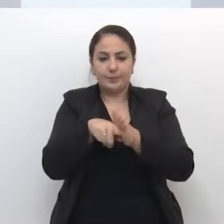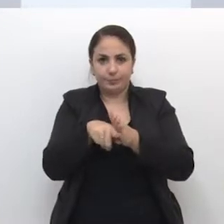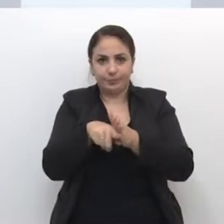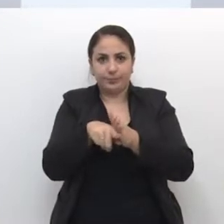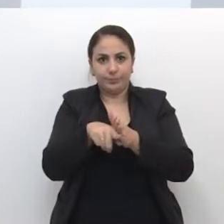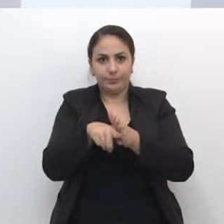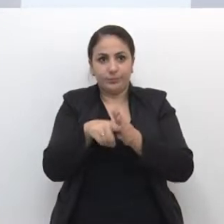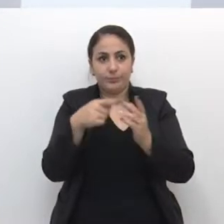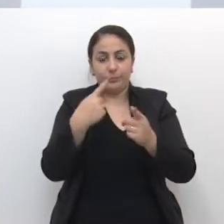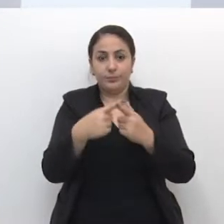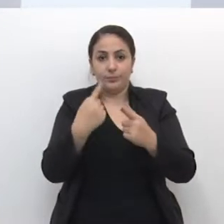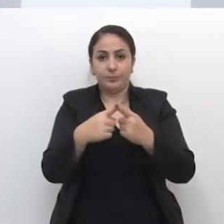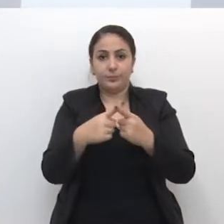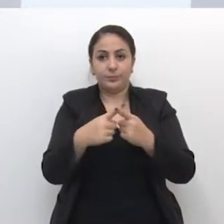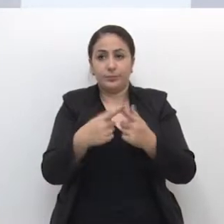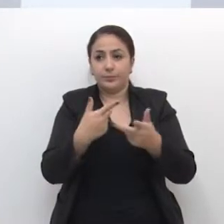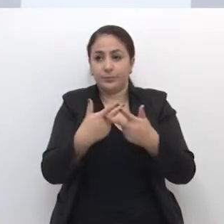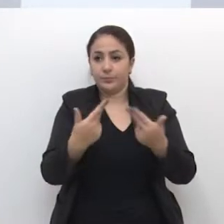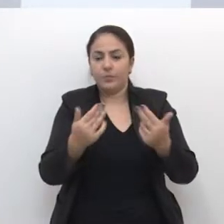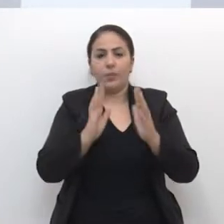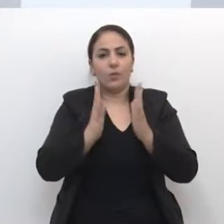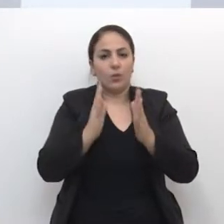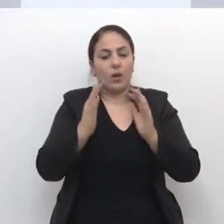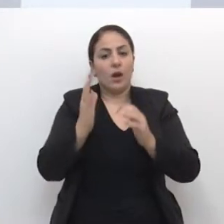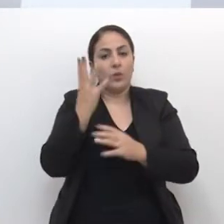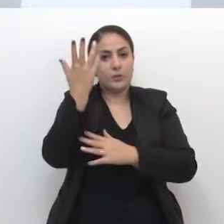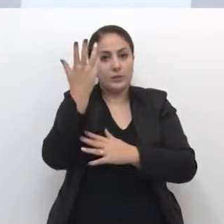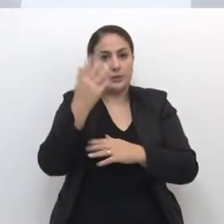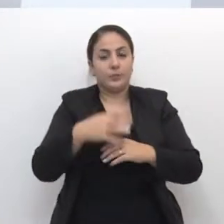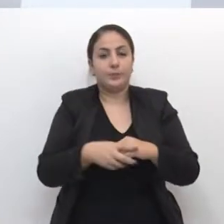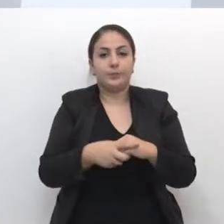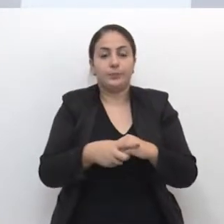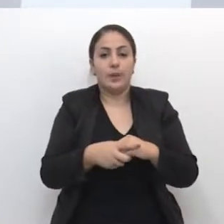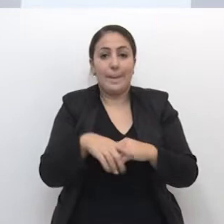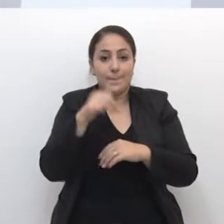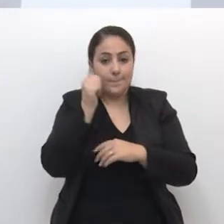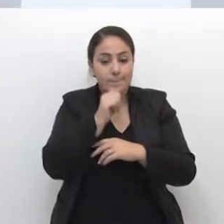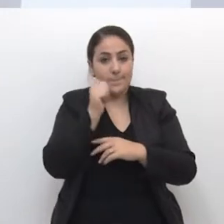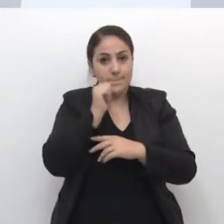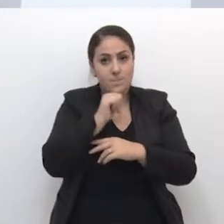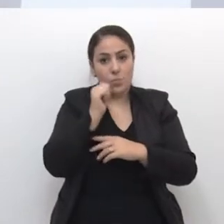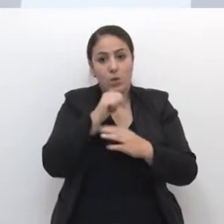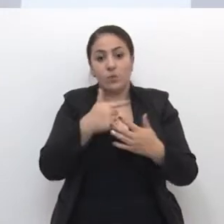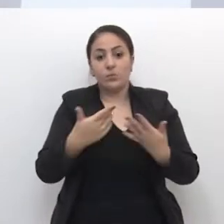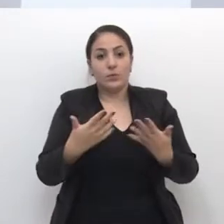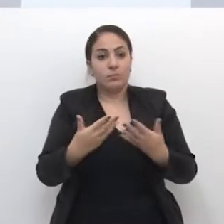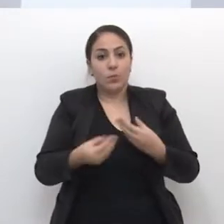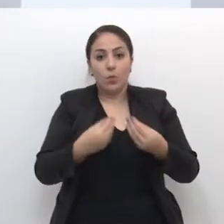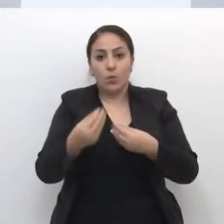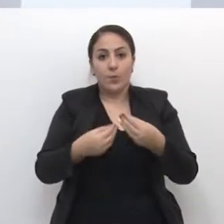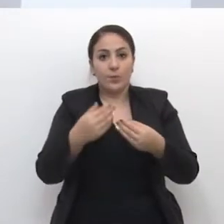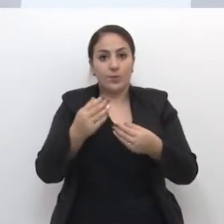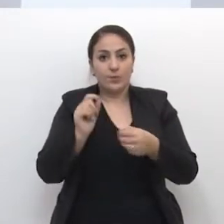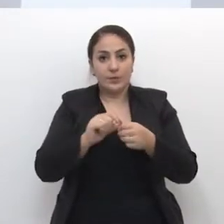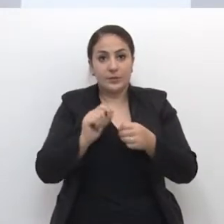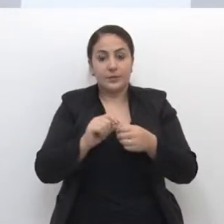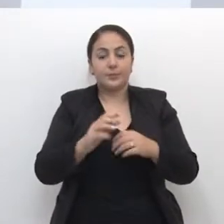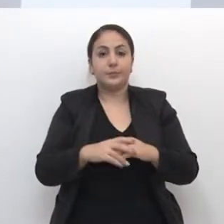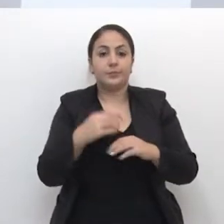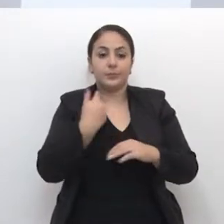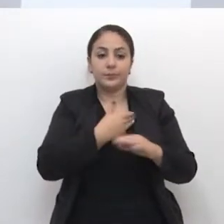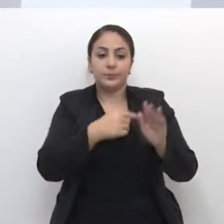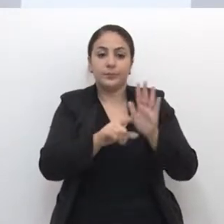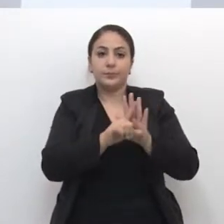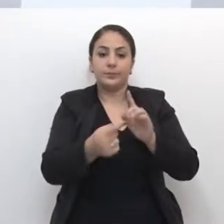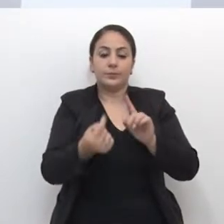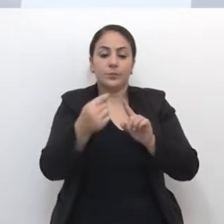muito pelos fatos trágicos que já ocorreram disso, as mulheres não têm a quem recorrer. Então, a nossa lei ela